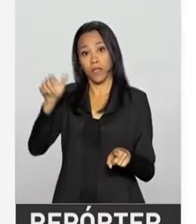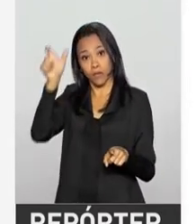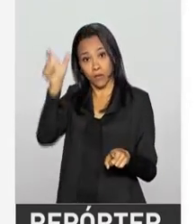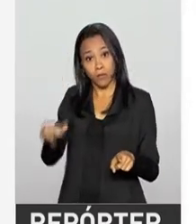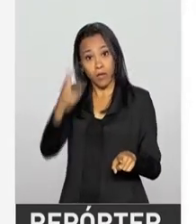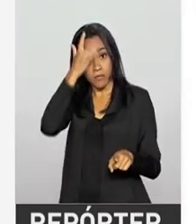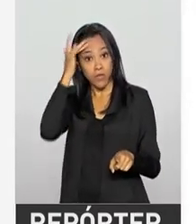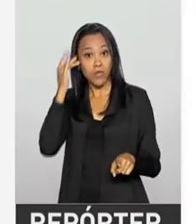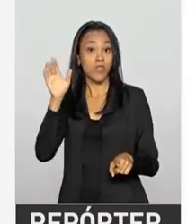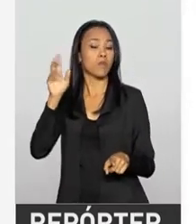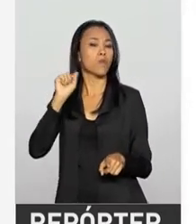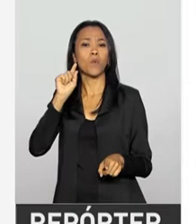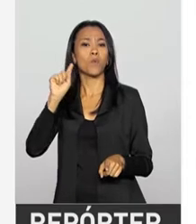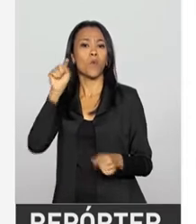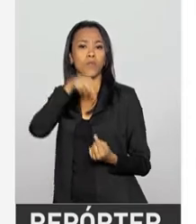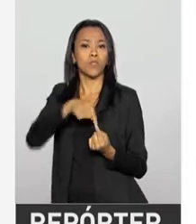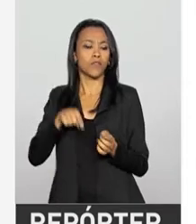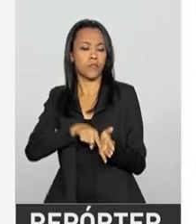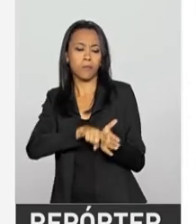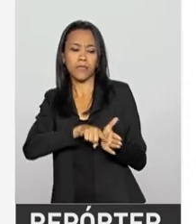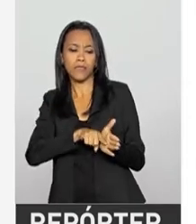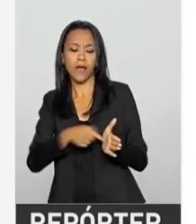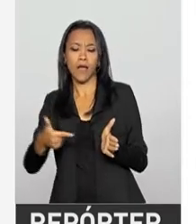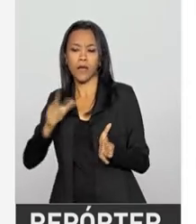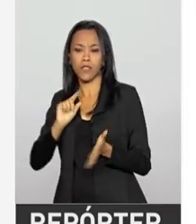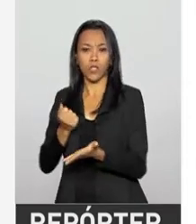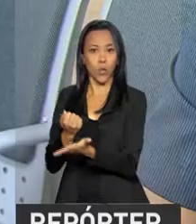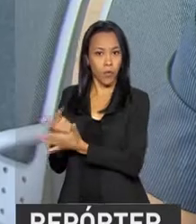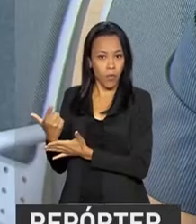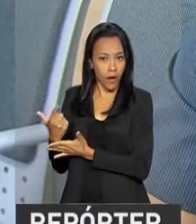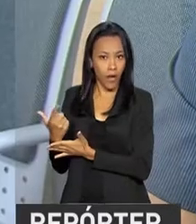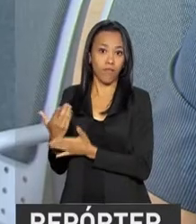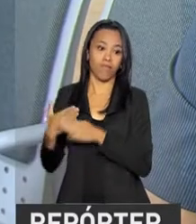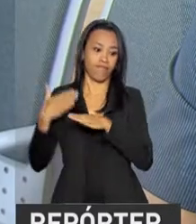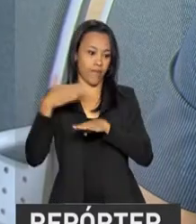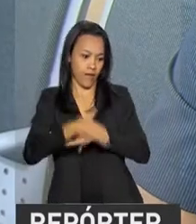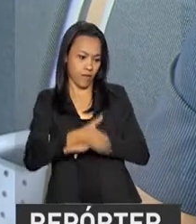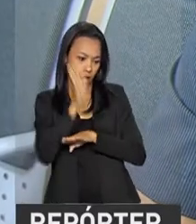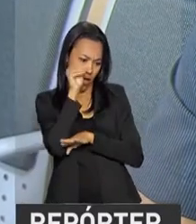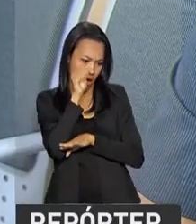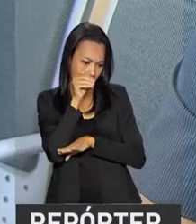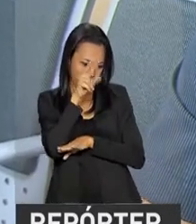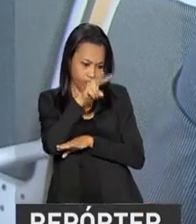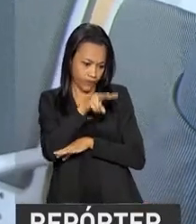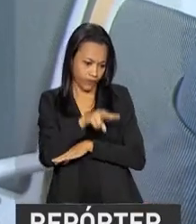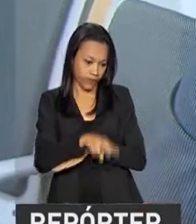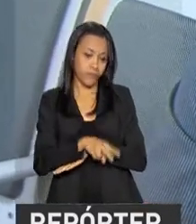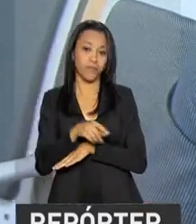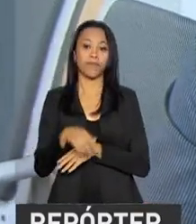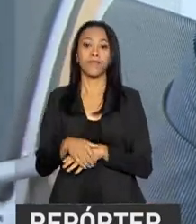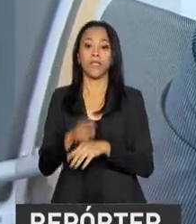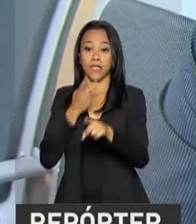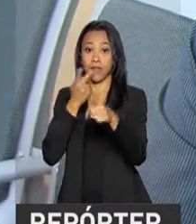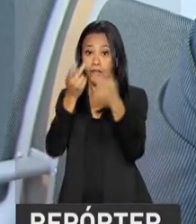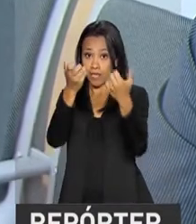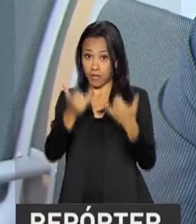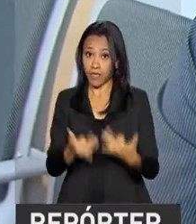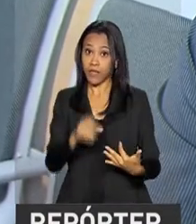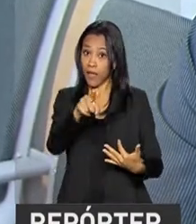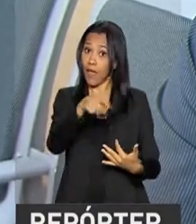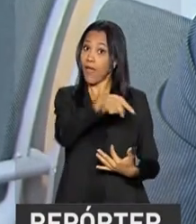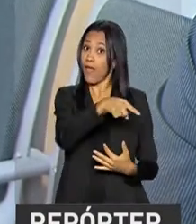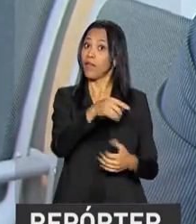ferramenta de pesquisa antes de comprar um produto ou serviço é mais uma ferramenta para o consumidor se orientar tal